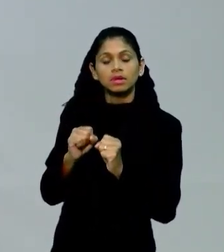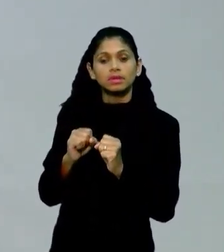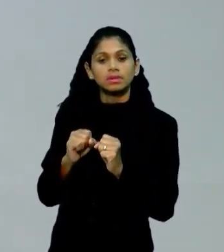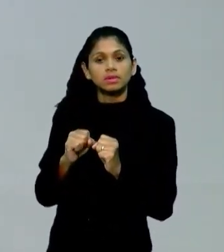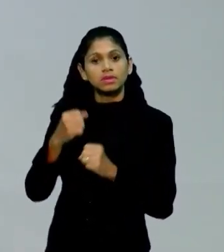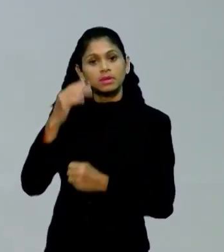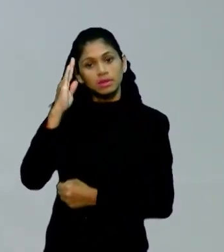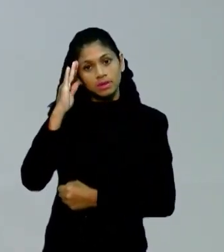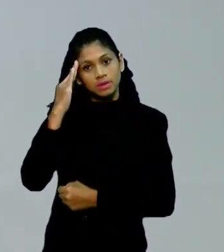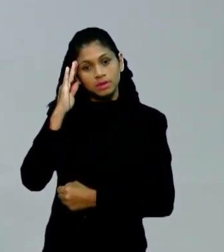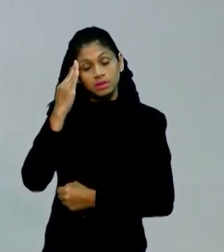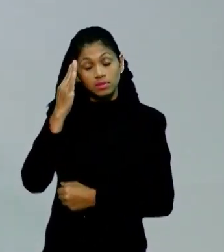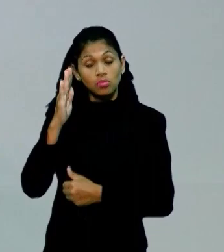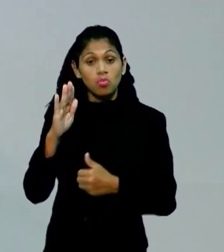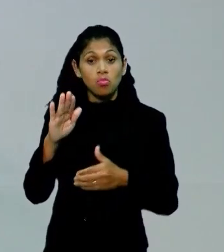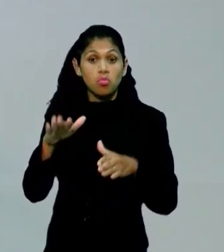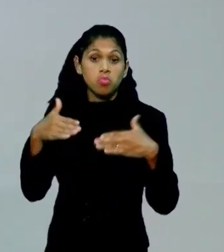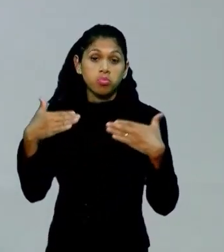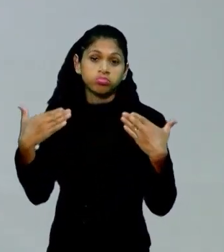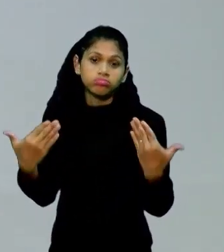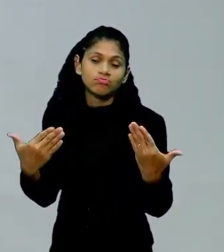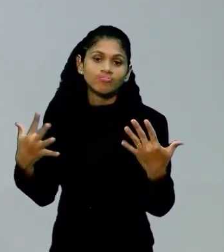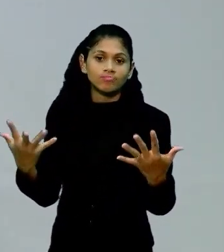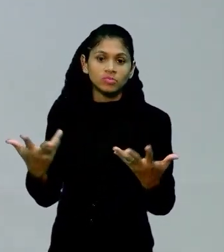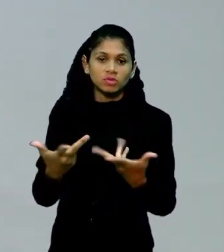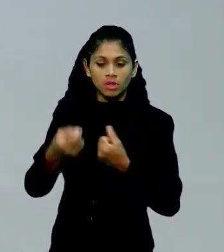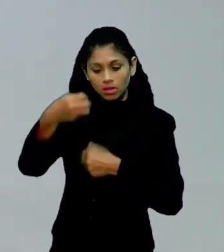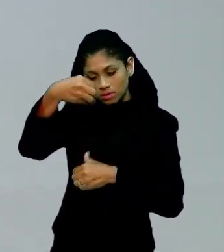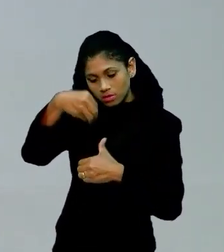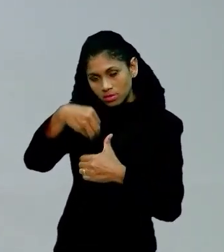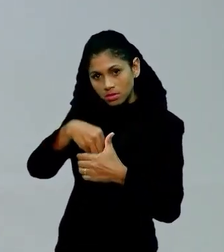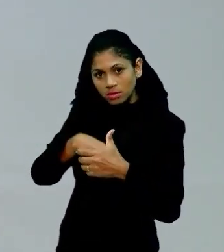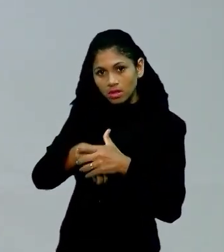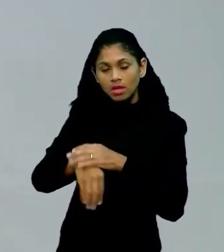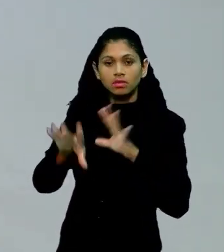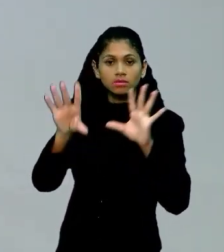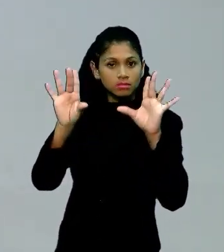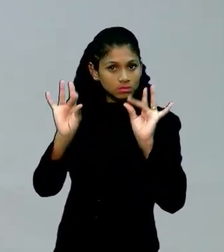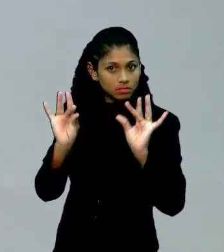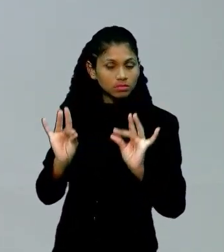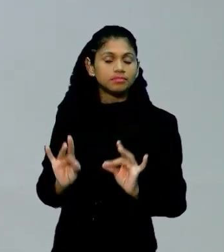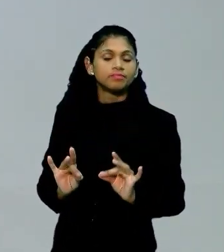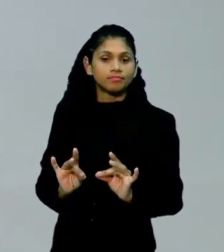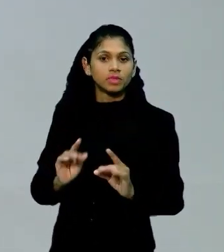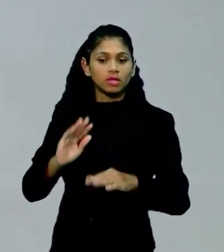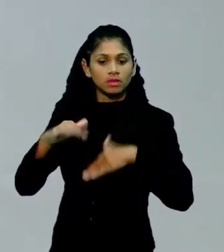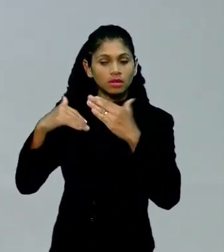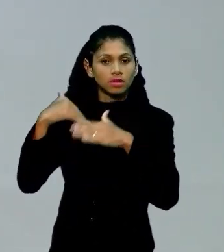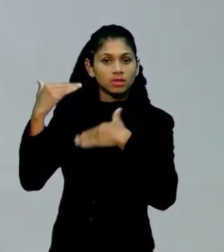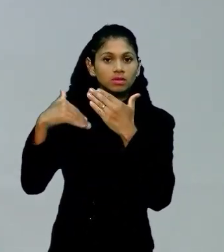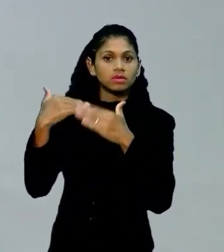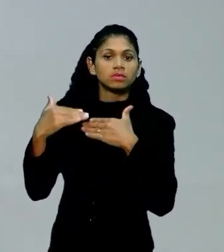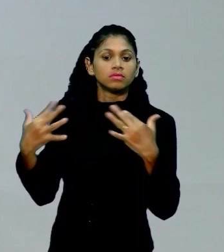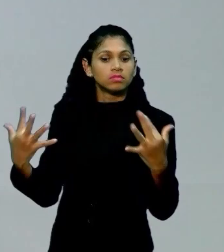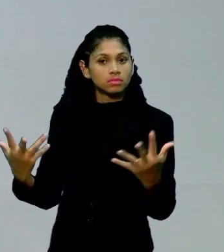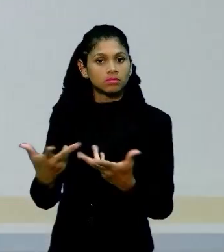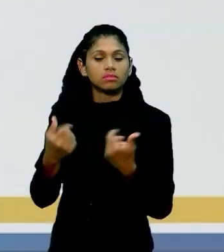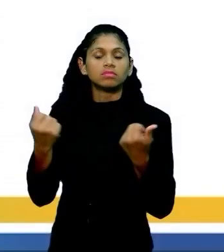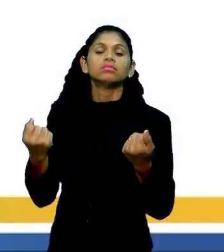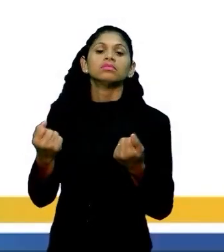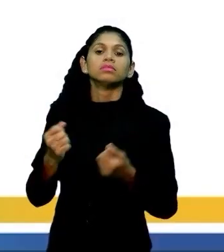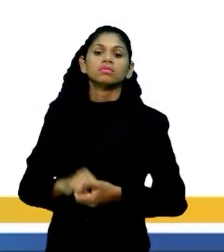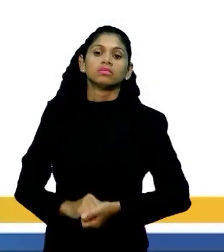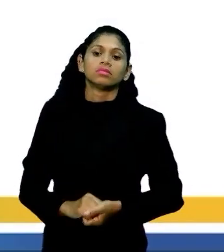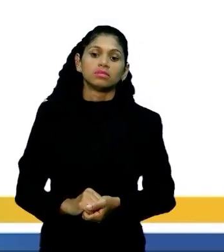agora Quais são as habilidades dentro dessa competência que a gente consegue desenvolver e aprimorar no saber dessa disciplina vamos